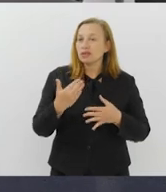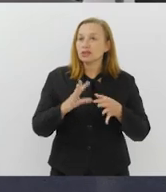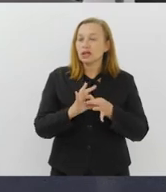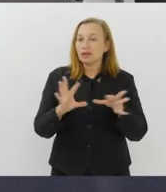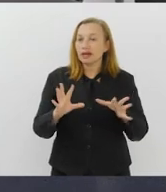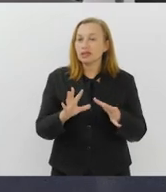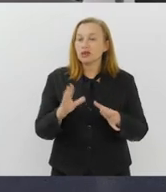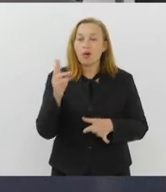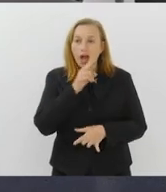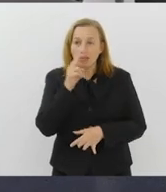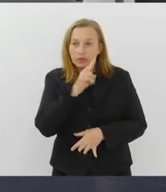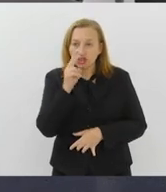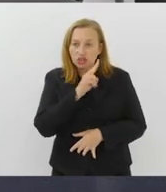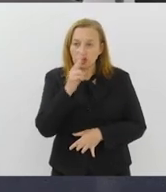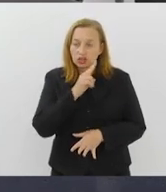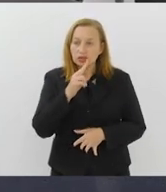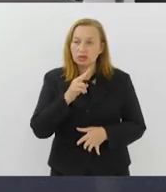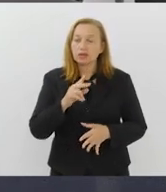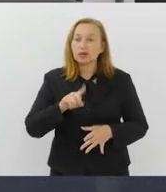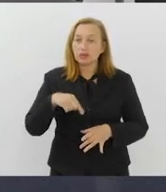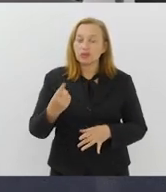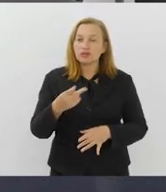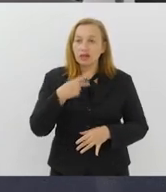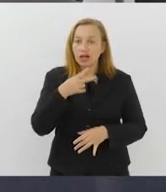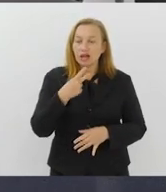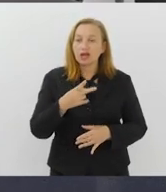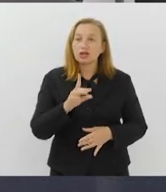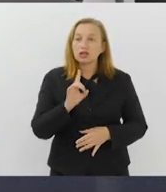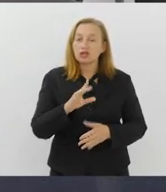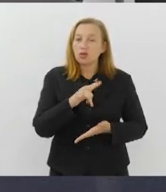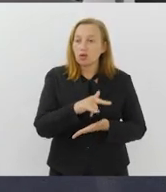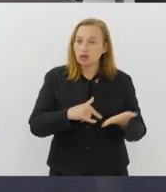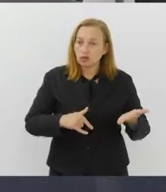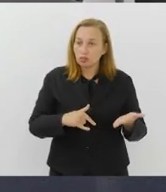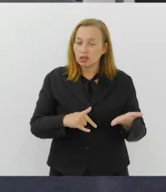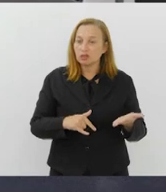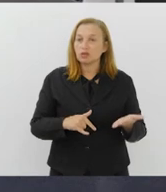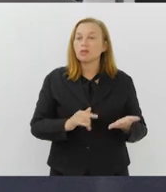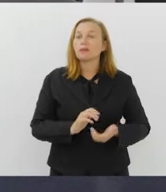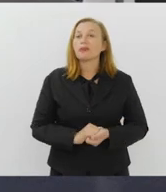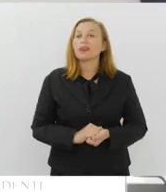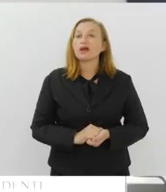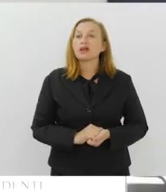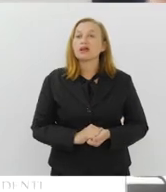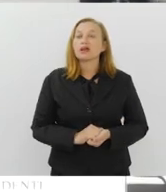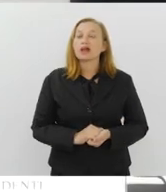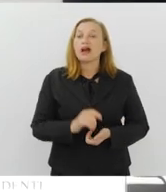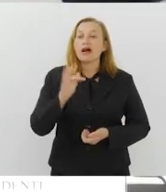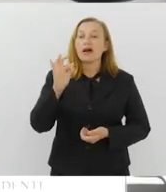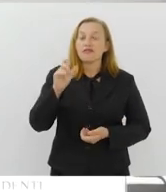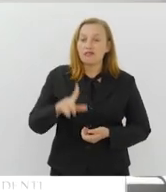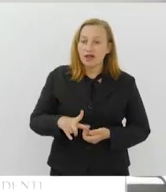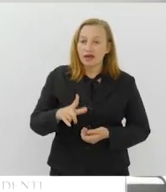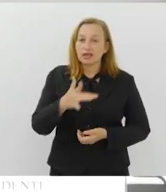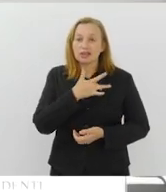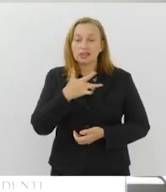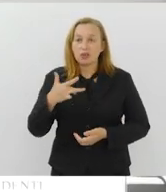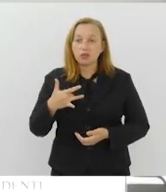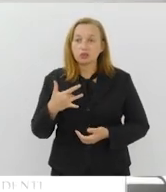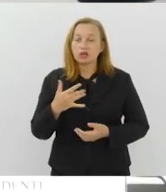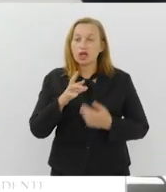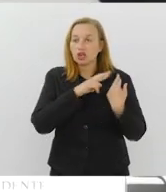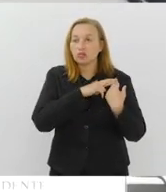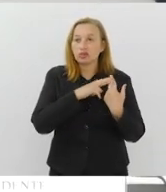gente... Depois a gente faz a fala. Só analisando os documentos, a Fena Saúde, ela é responsável